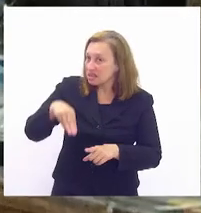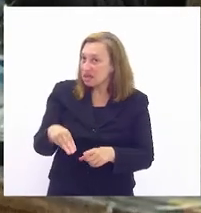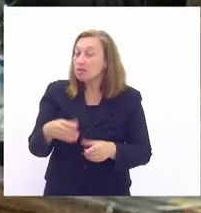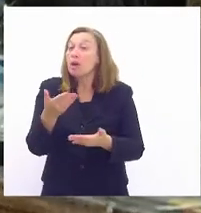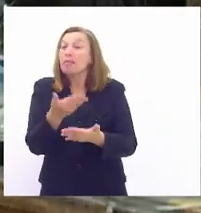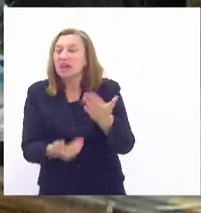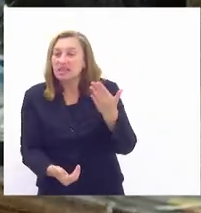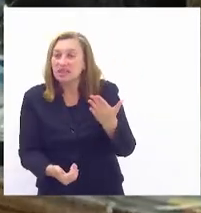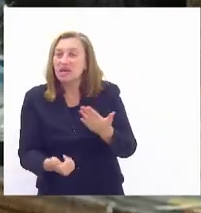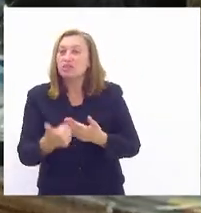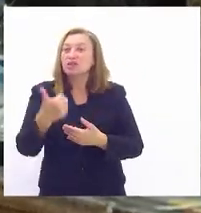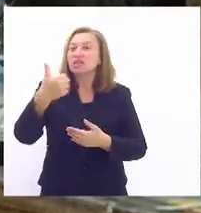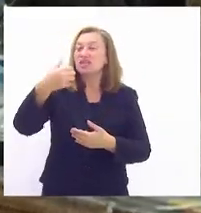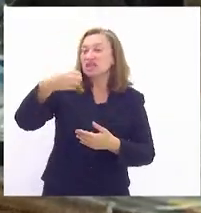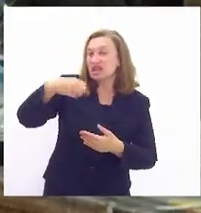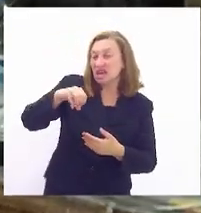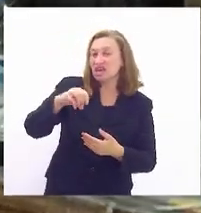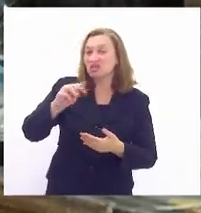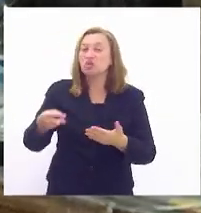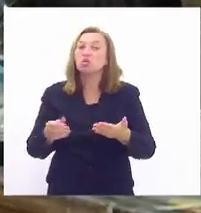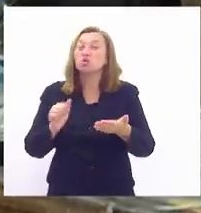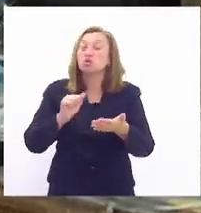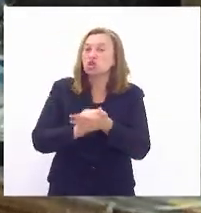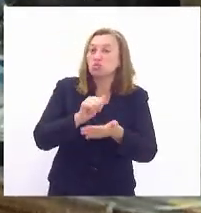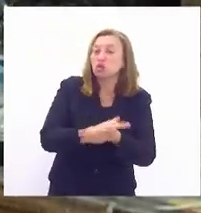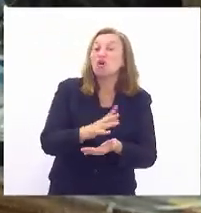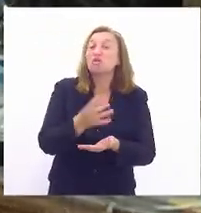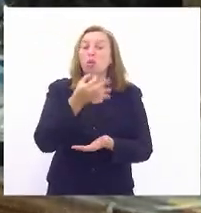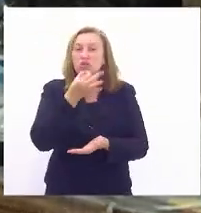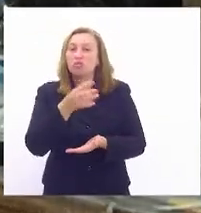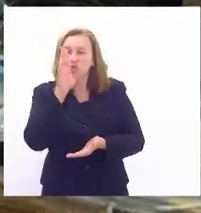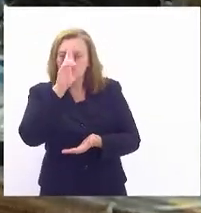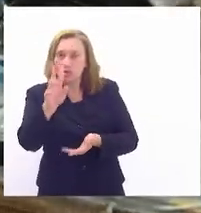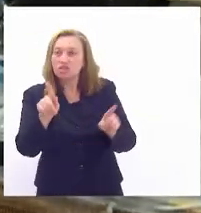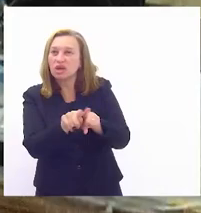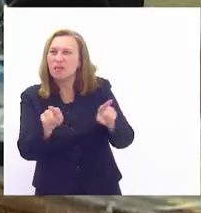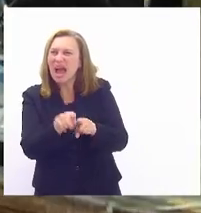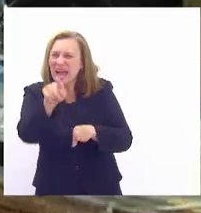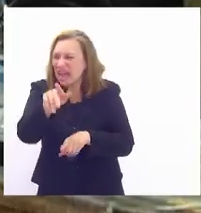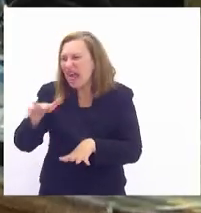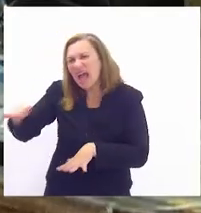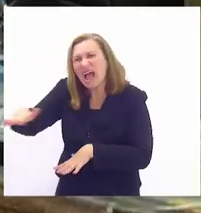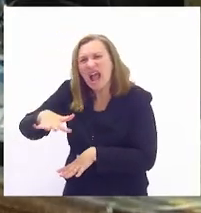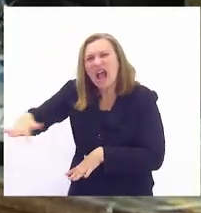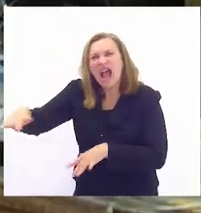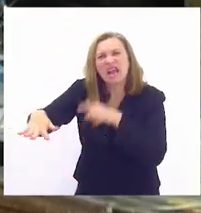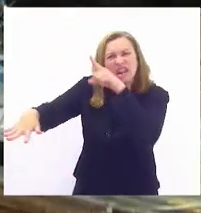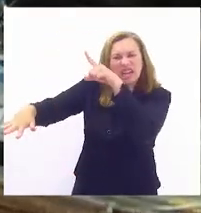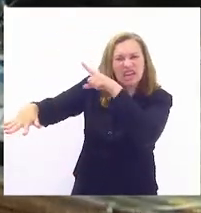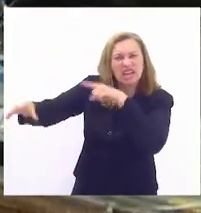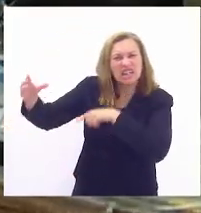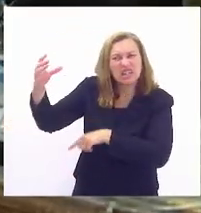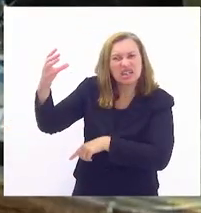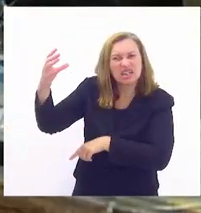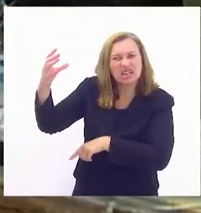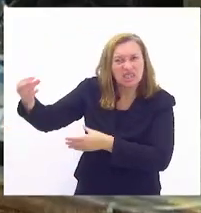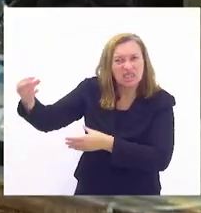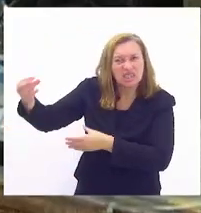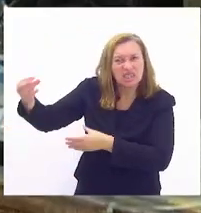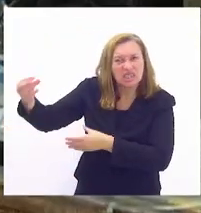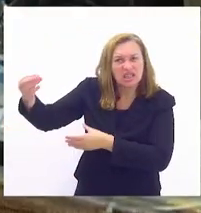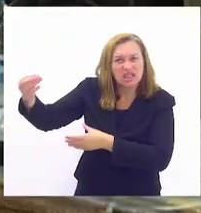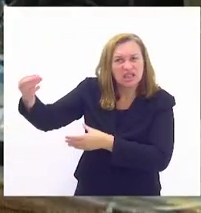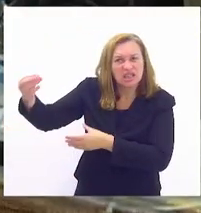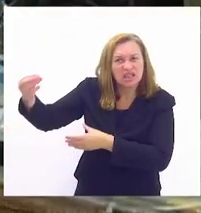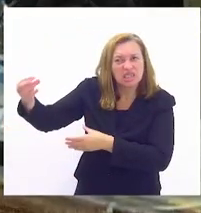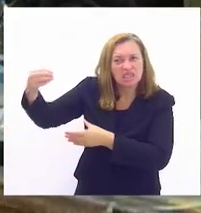10 mil mudas. Eu vou dar uma sugestão para o senhor também. Aquela área que está ali em Niterói, ali